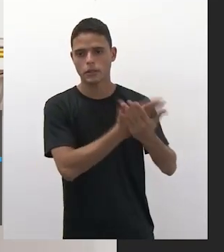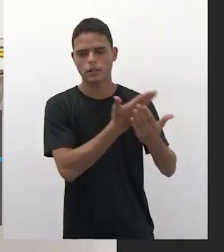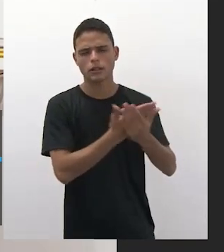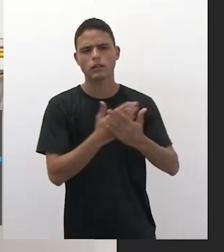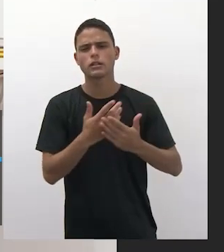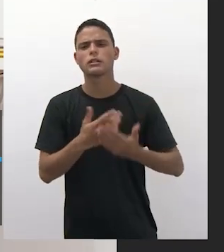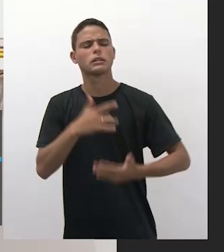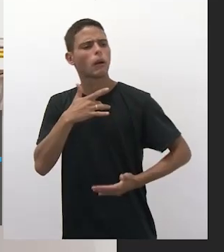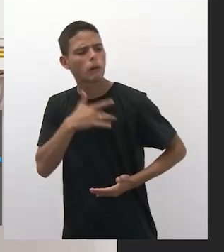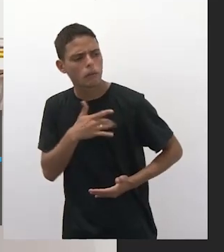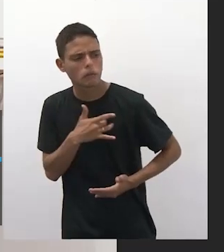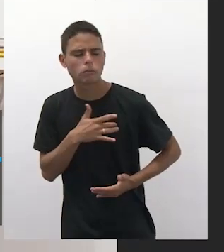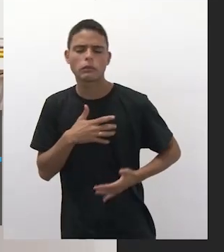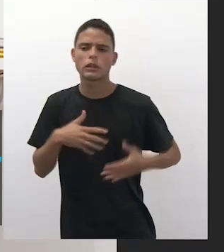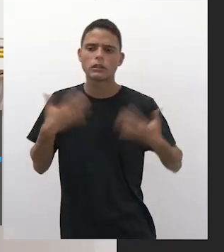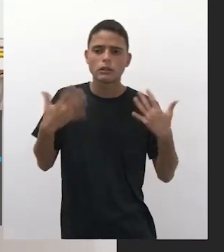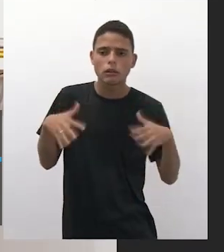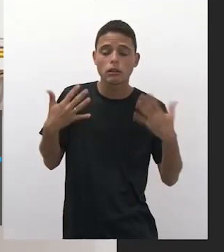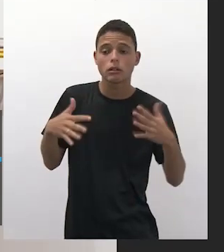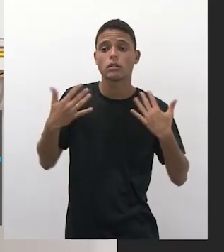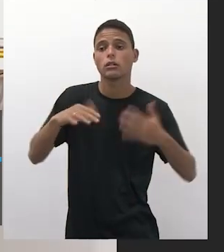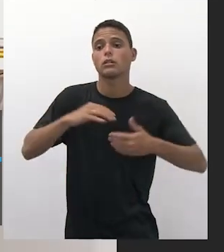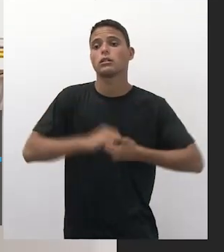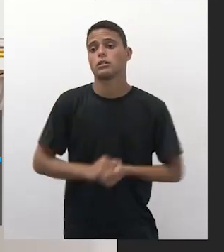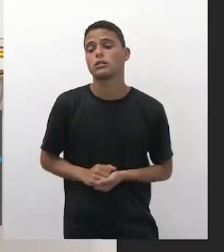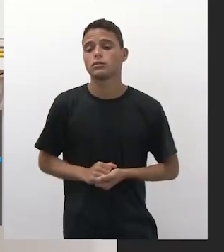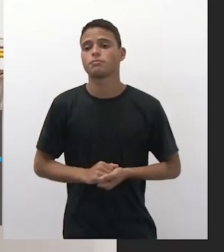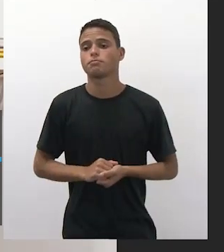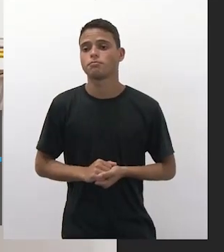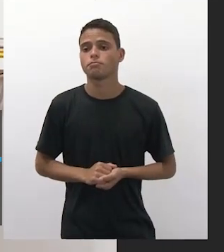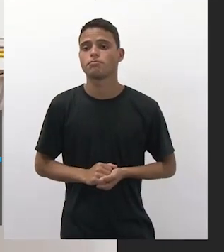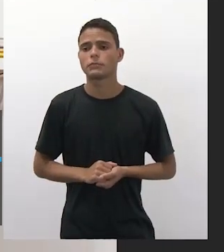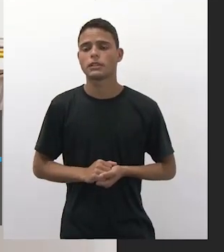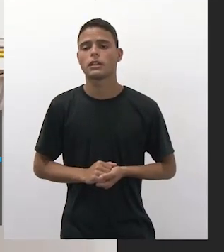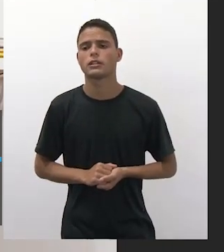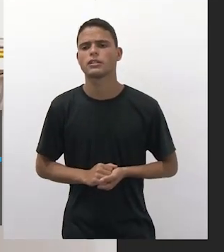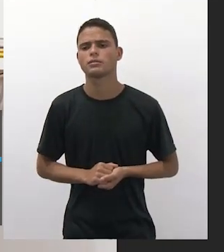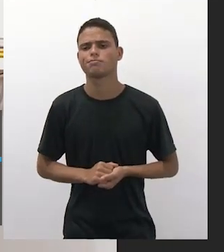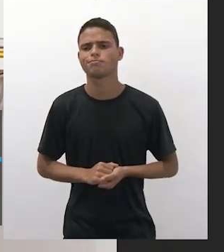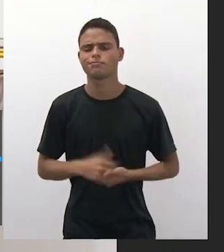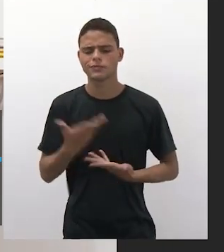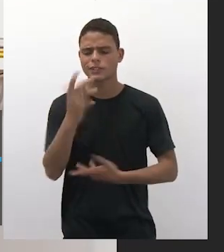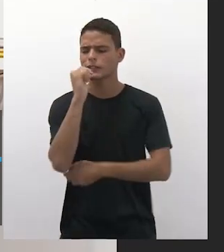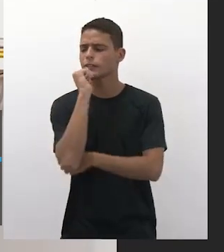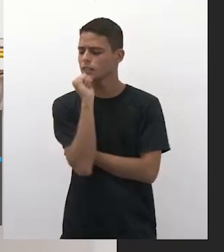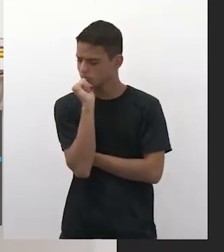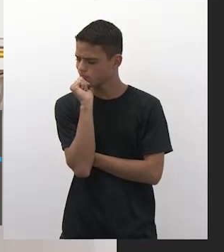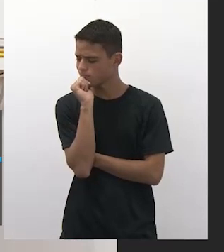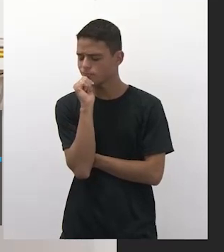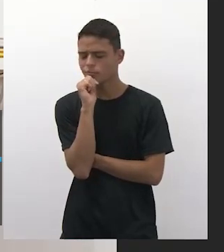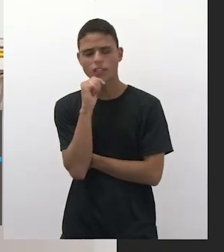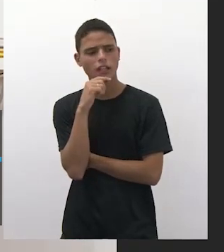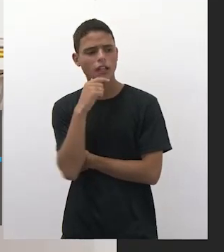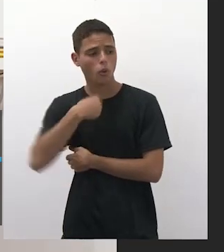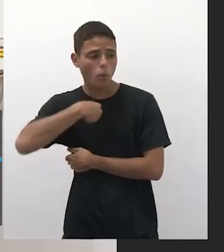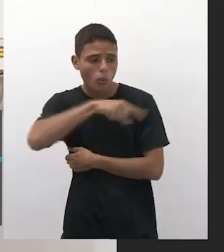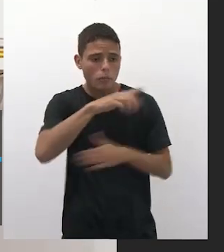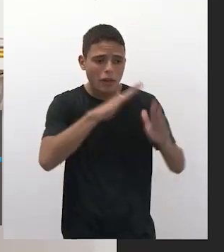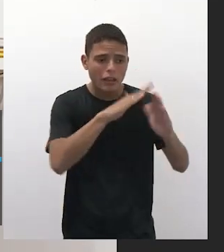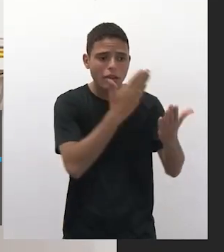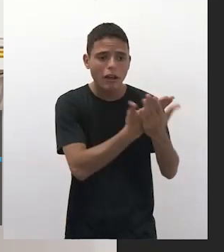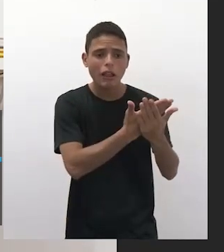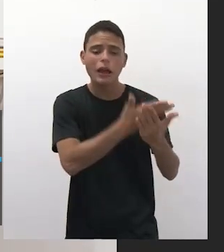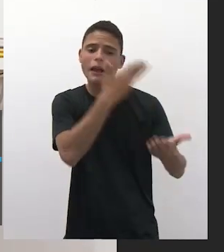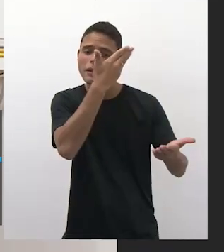medo no primeiro dia do ano letivo daquele ano, porque eu falei assim, e se eu chegar lá e for reprovada de novo,